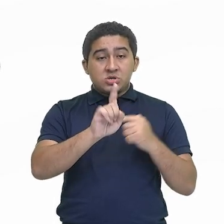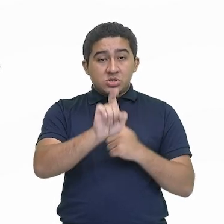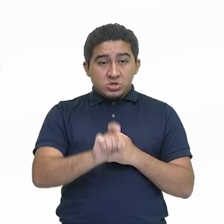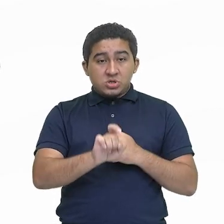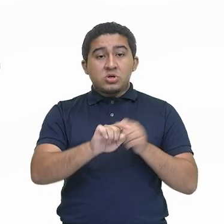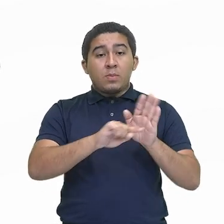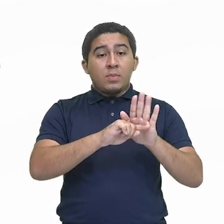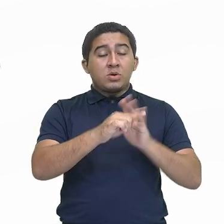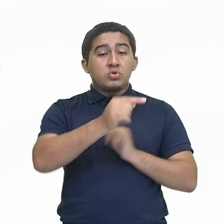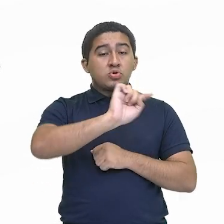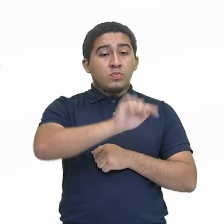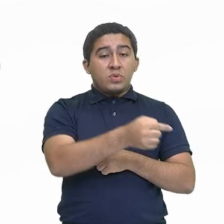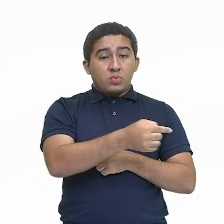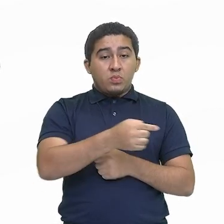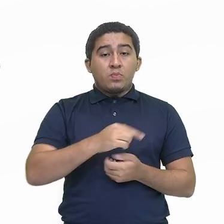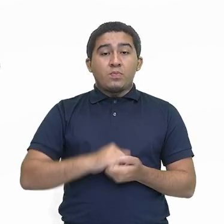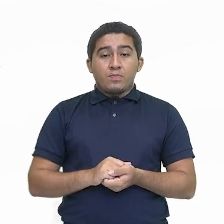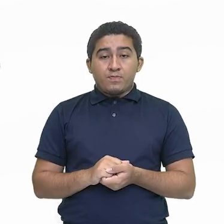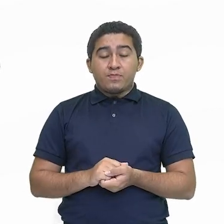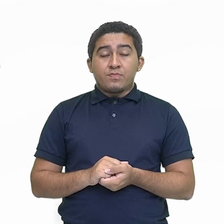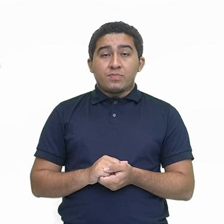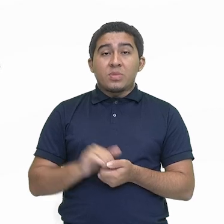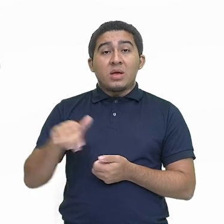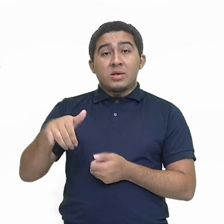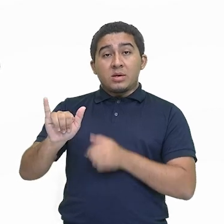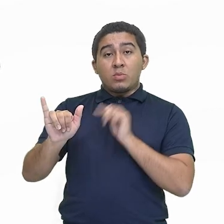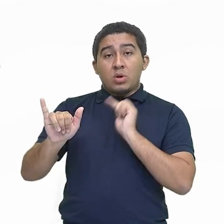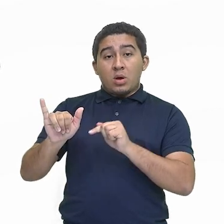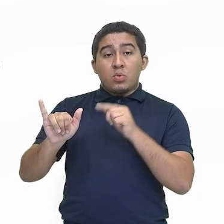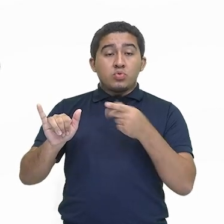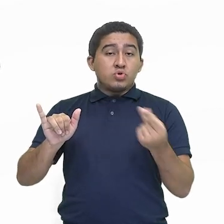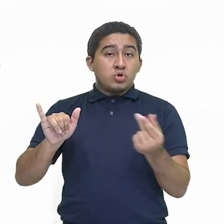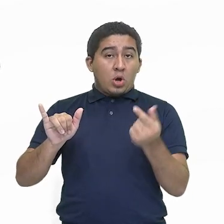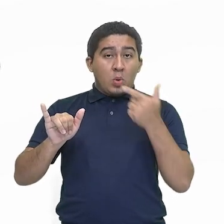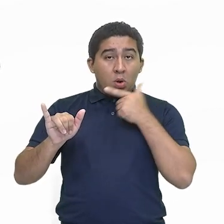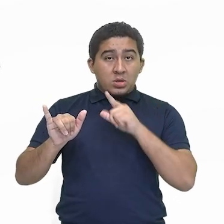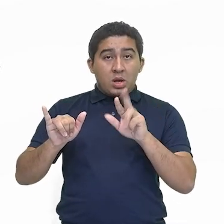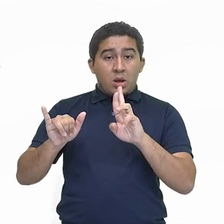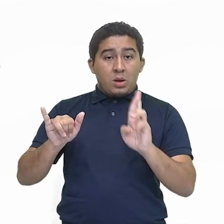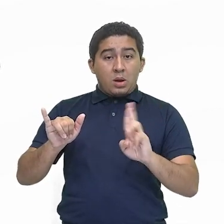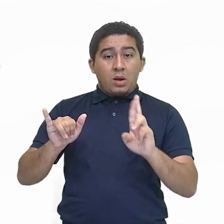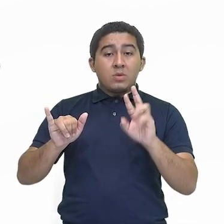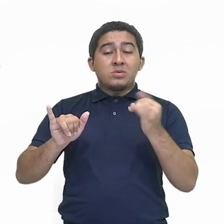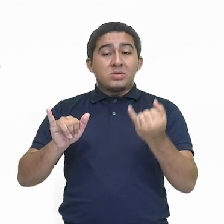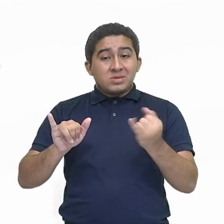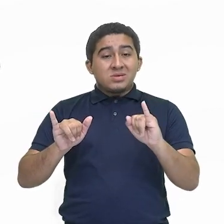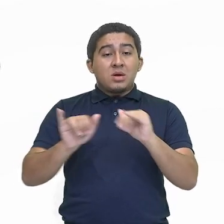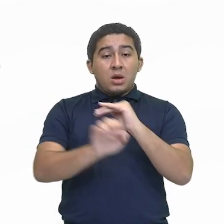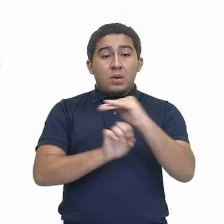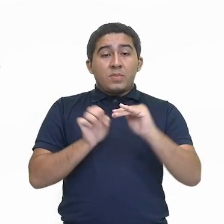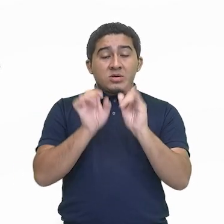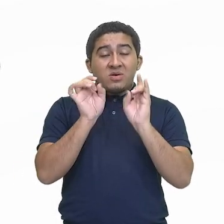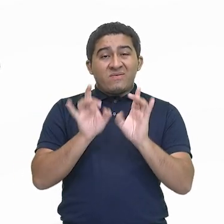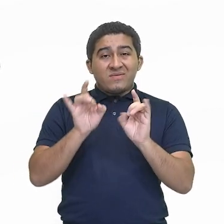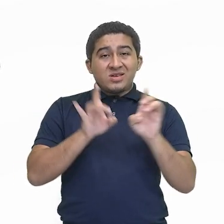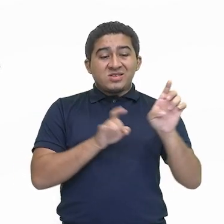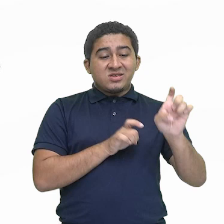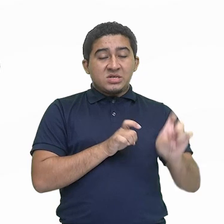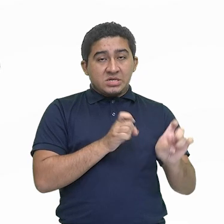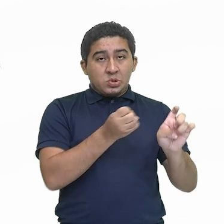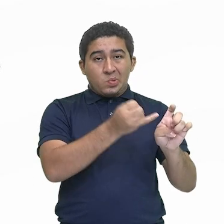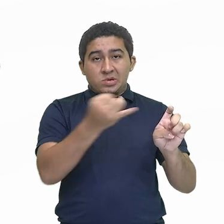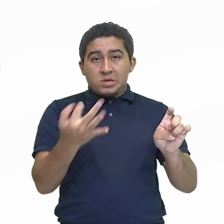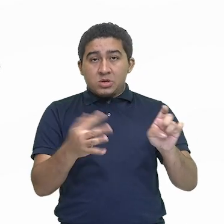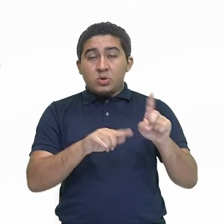110x menos 1000, sendo y o lucro em real quando a empresa vende x